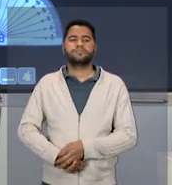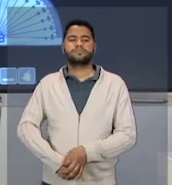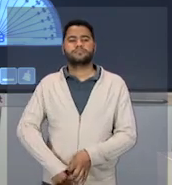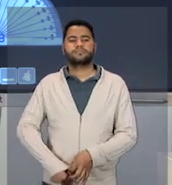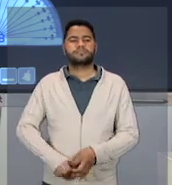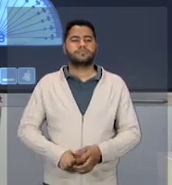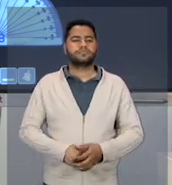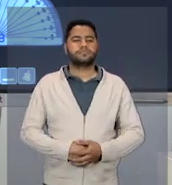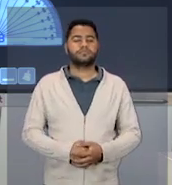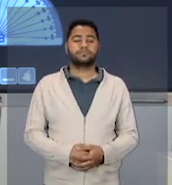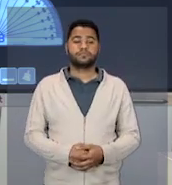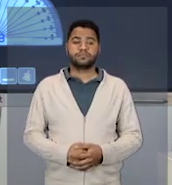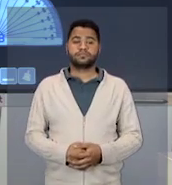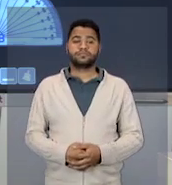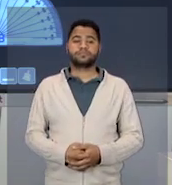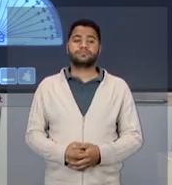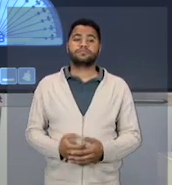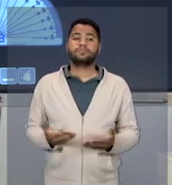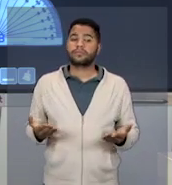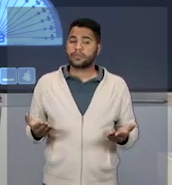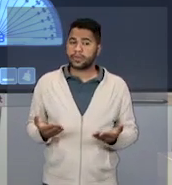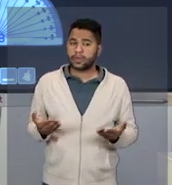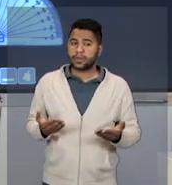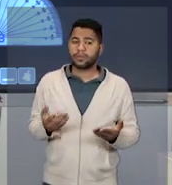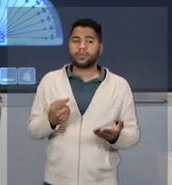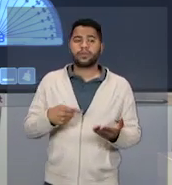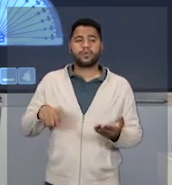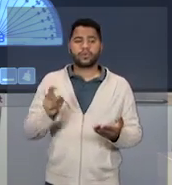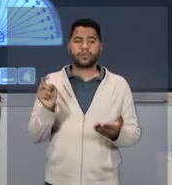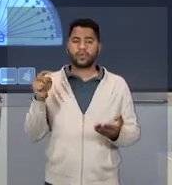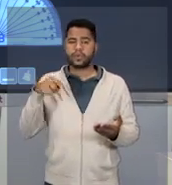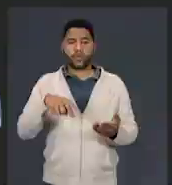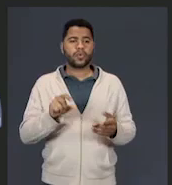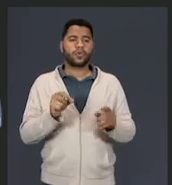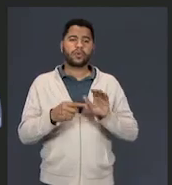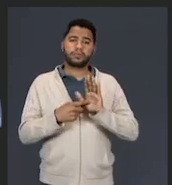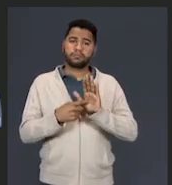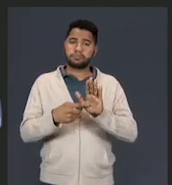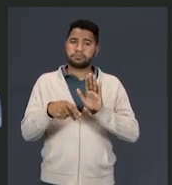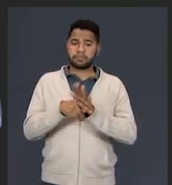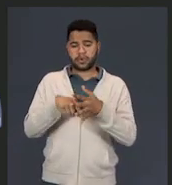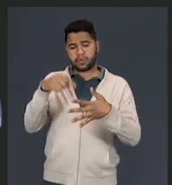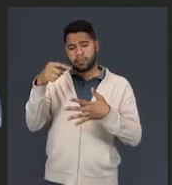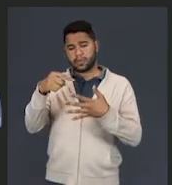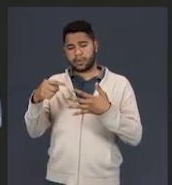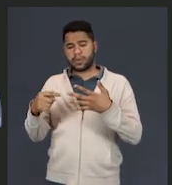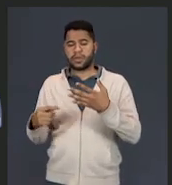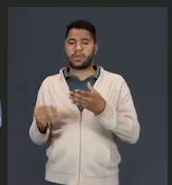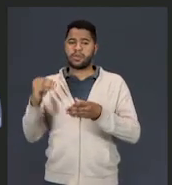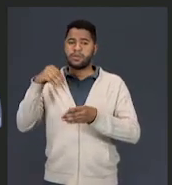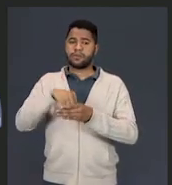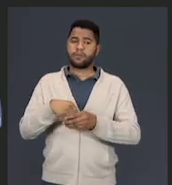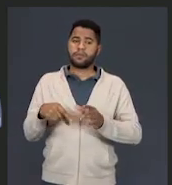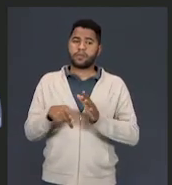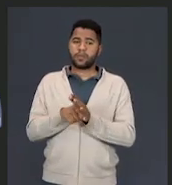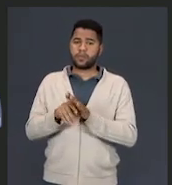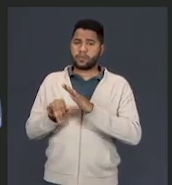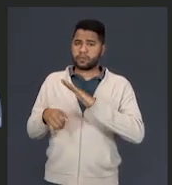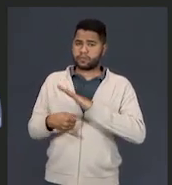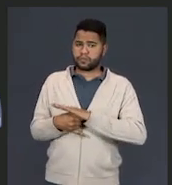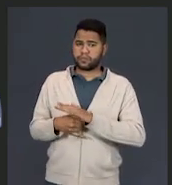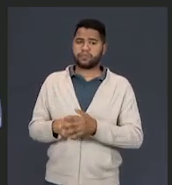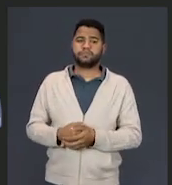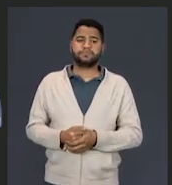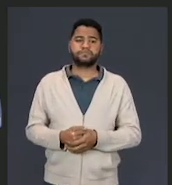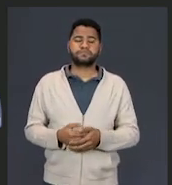agora, porque nós viemos. Determine as medidas dos ângulos internos na figura abaixo.